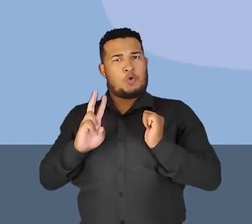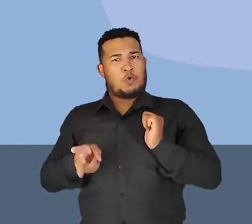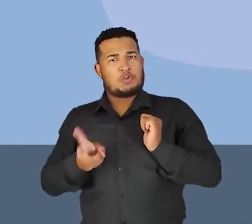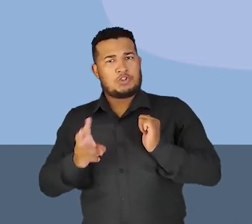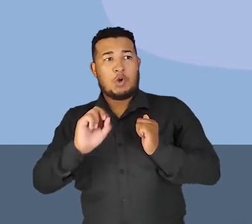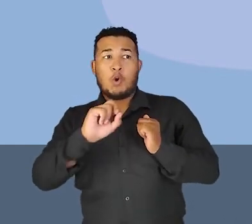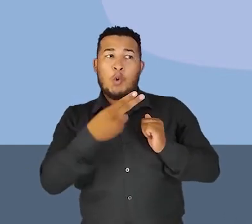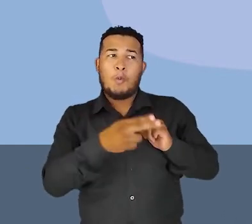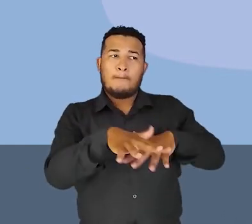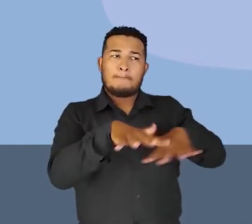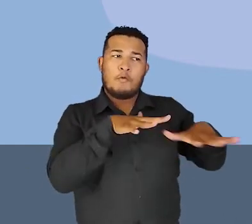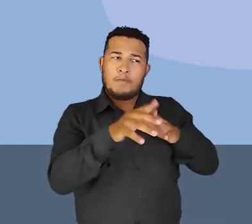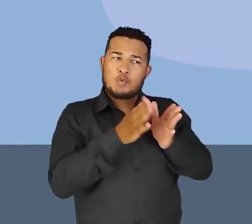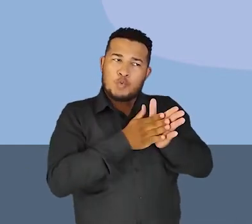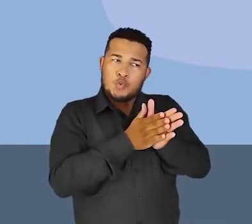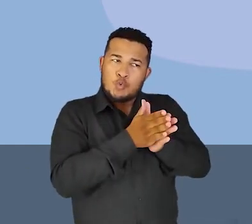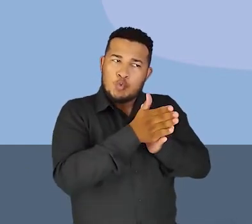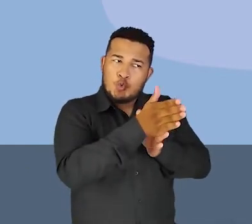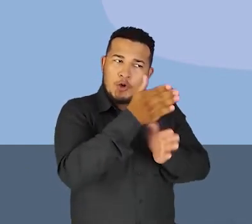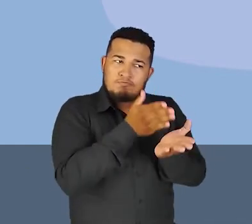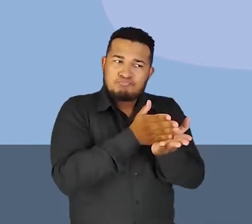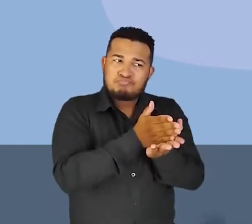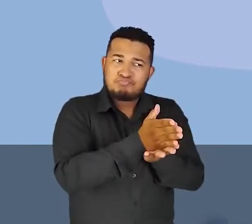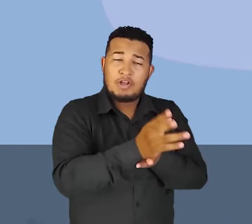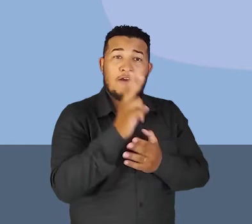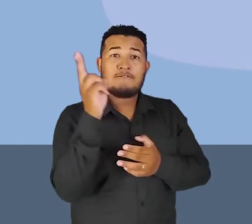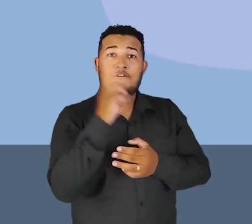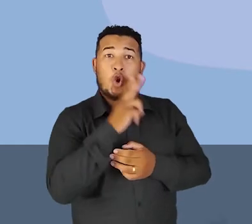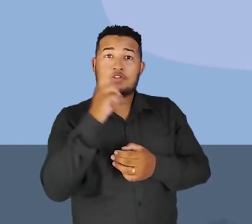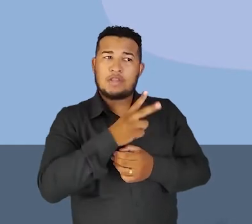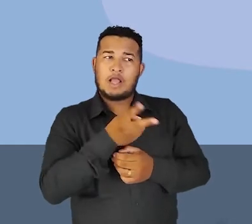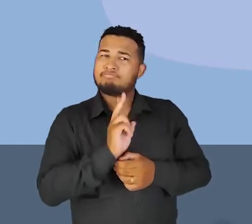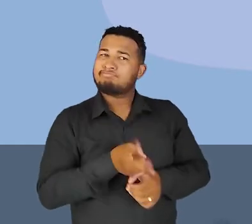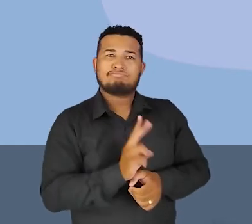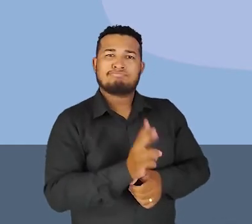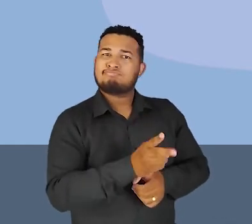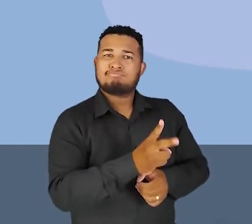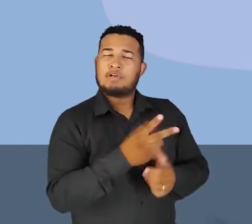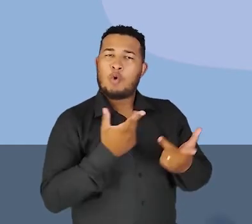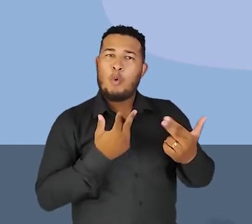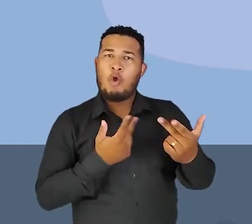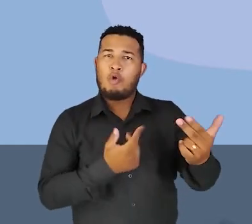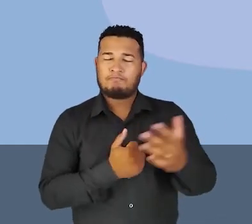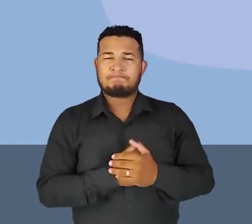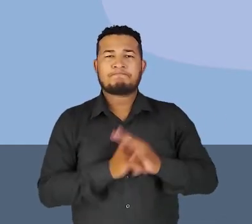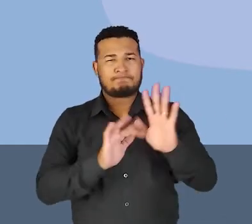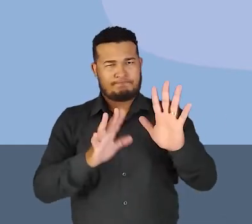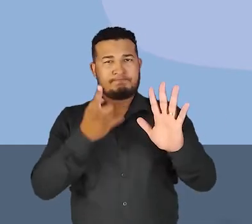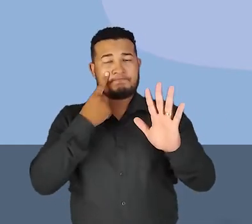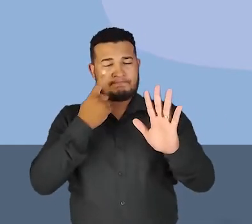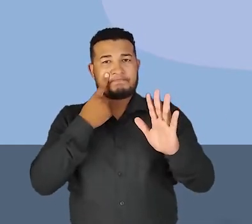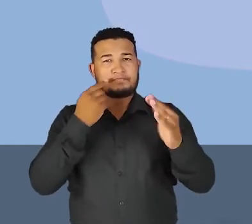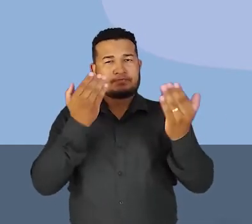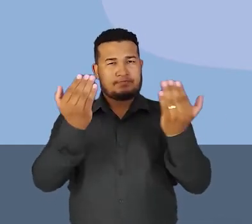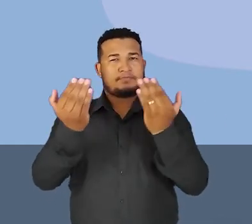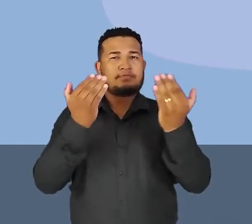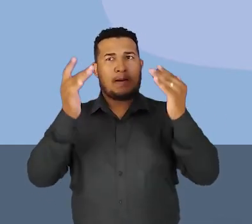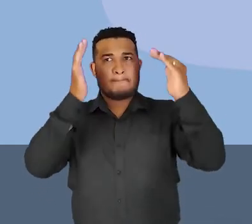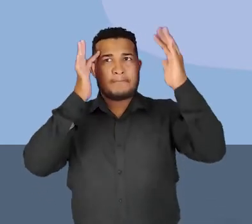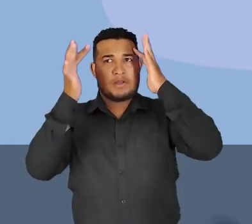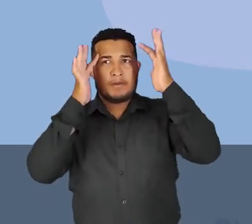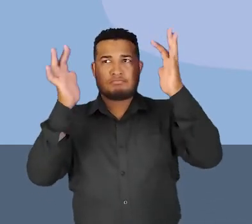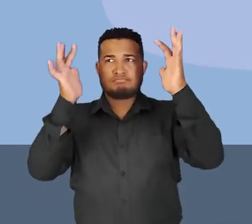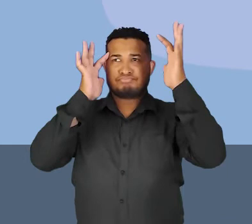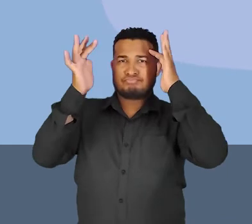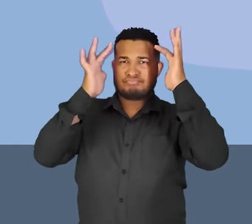estar no movimento retilíneo com velocidade constante. Observe, vamos dividir esse